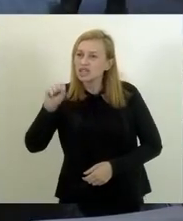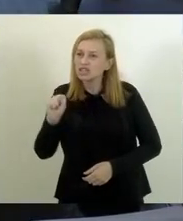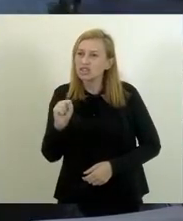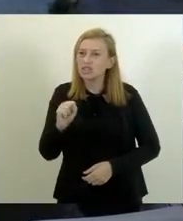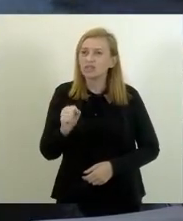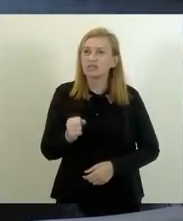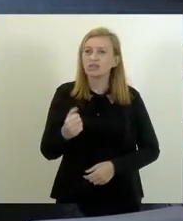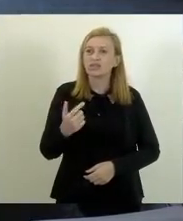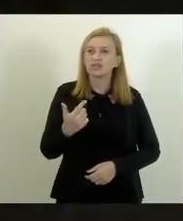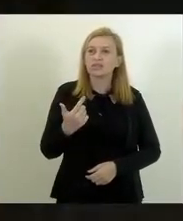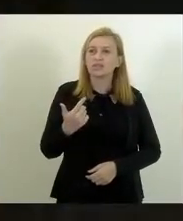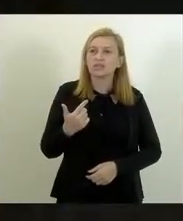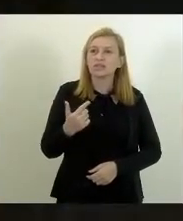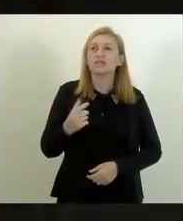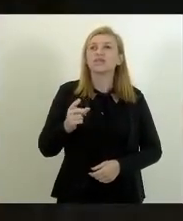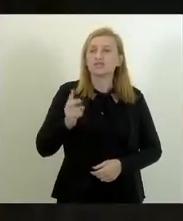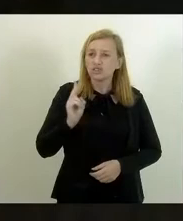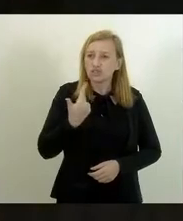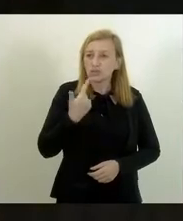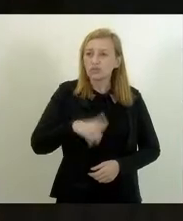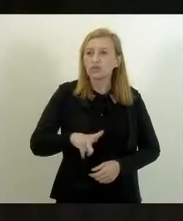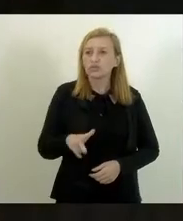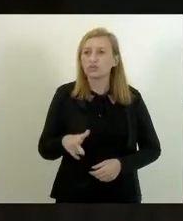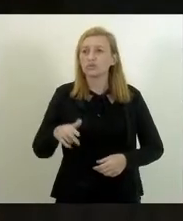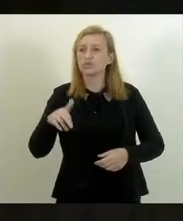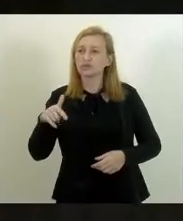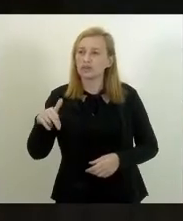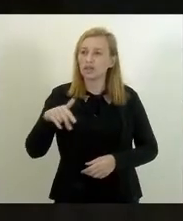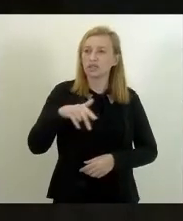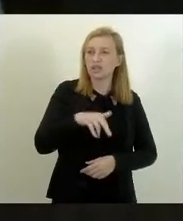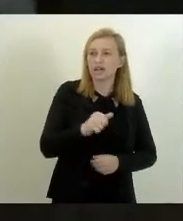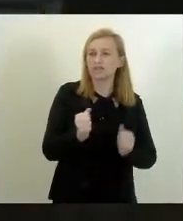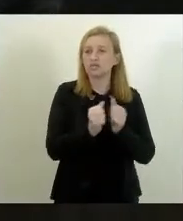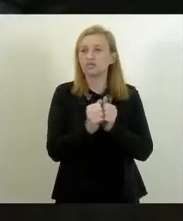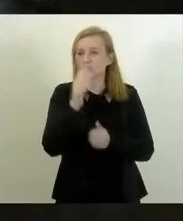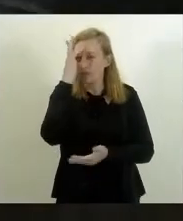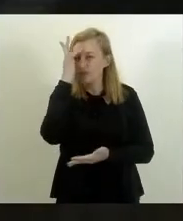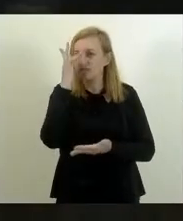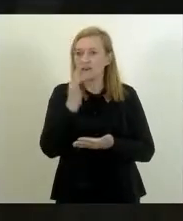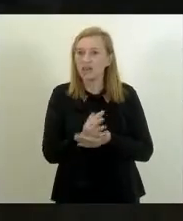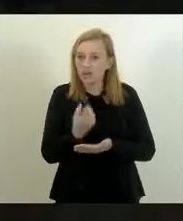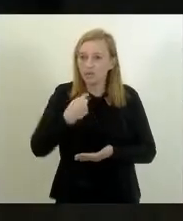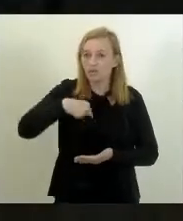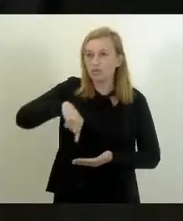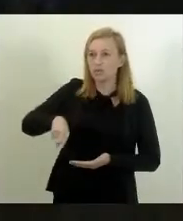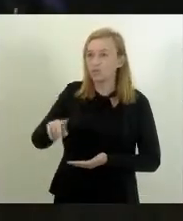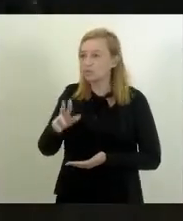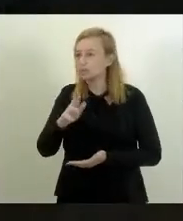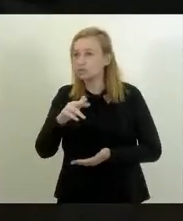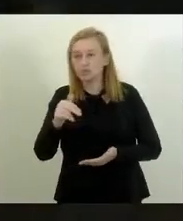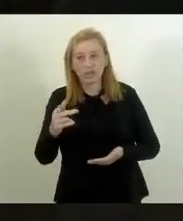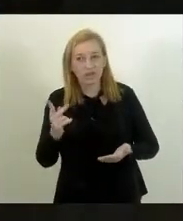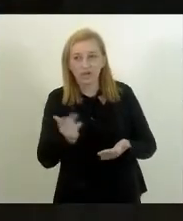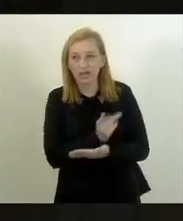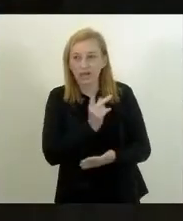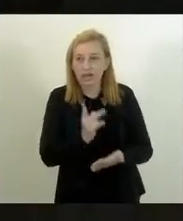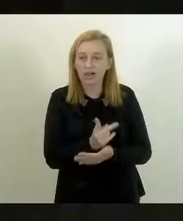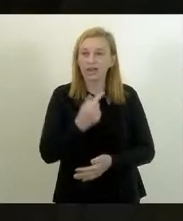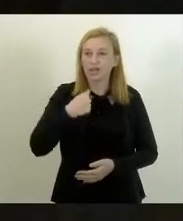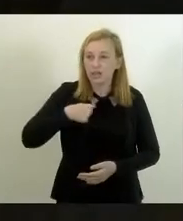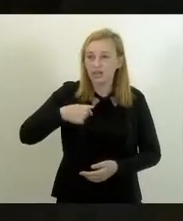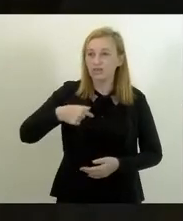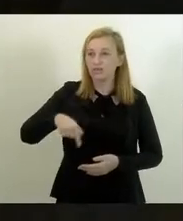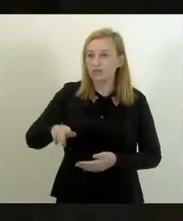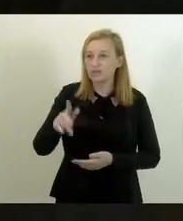De novo, anda com fé, eu vou, que a fé não costuma falhar. Costuma falhar. Anda com fé, eu